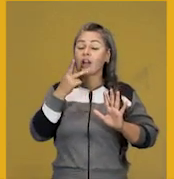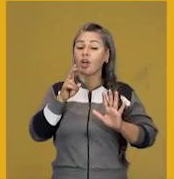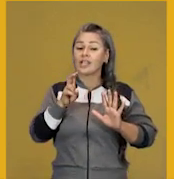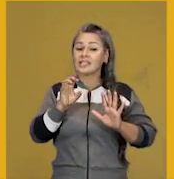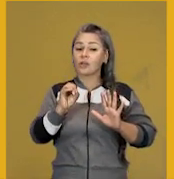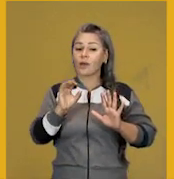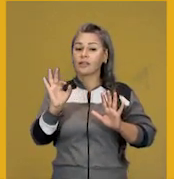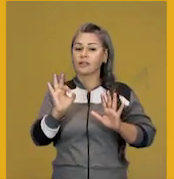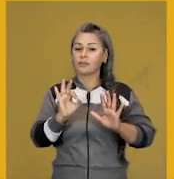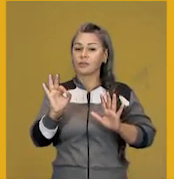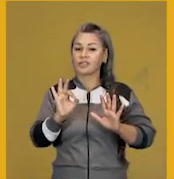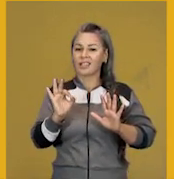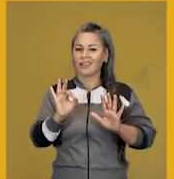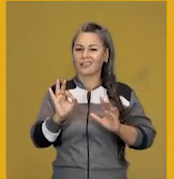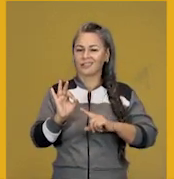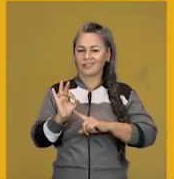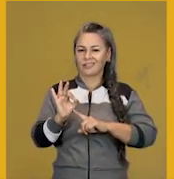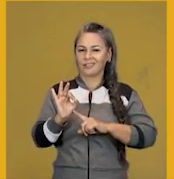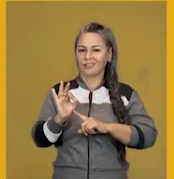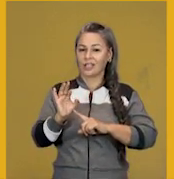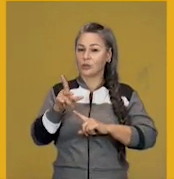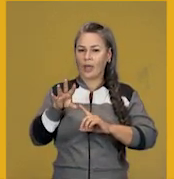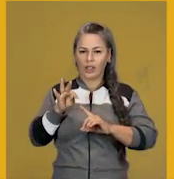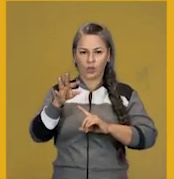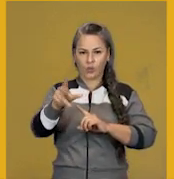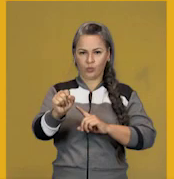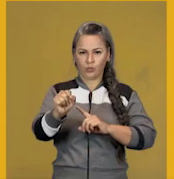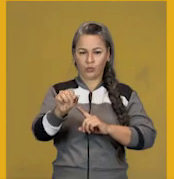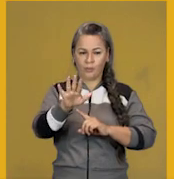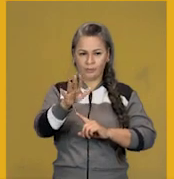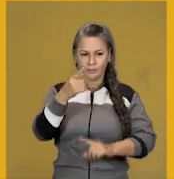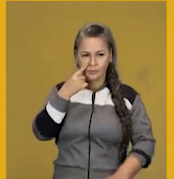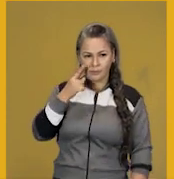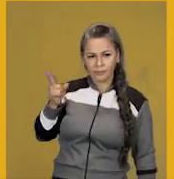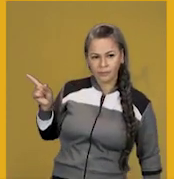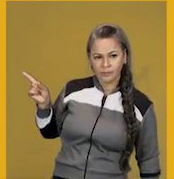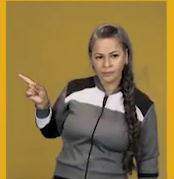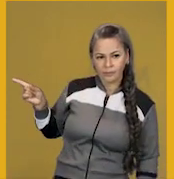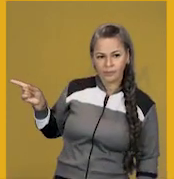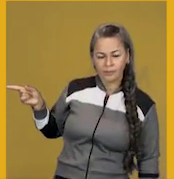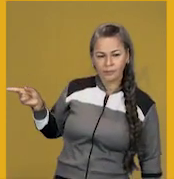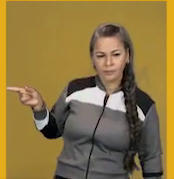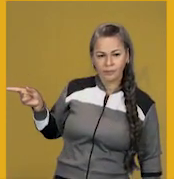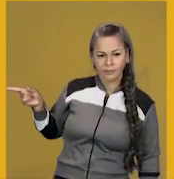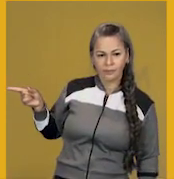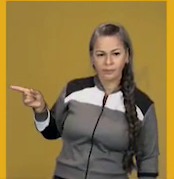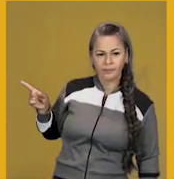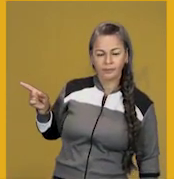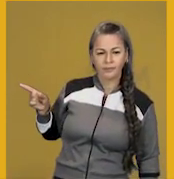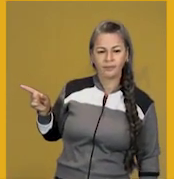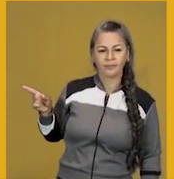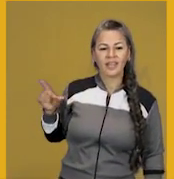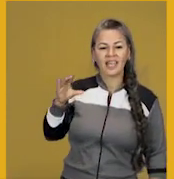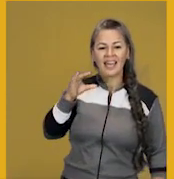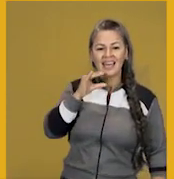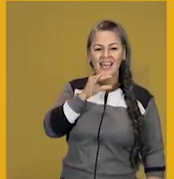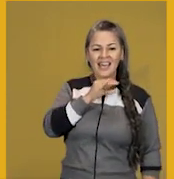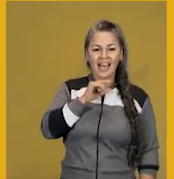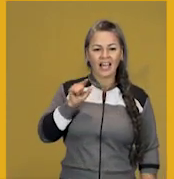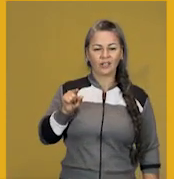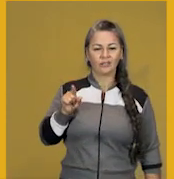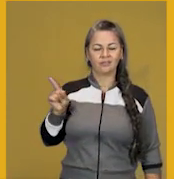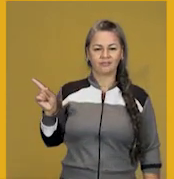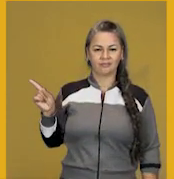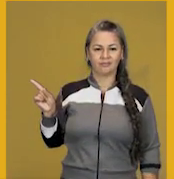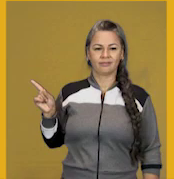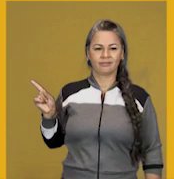do calor aproveitado, não foi? Então, se foi 50%, isso aqui é o valor do calor aproveitado da